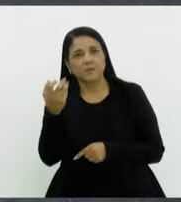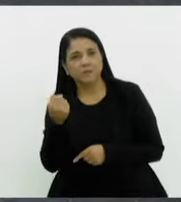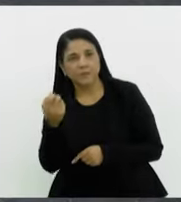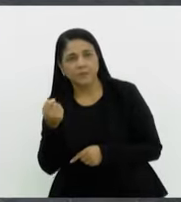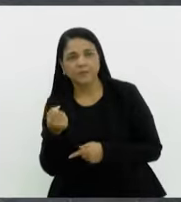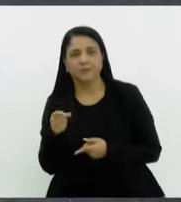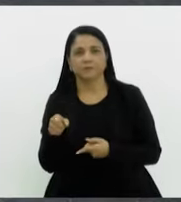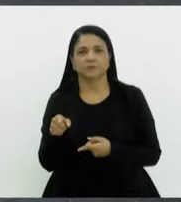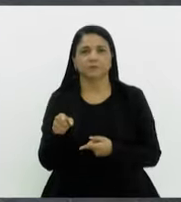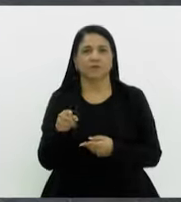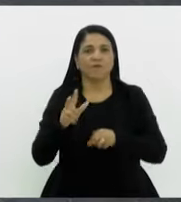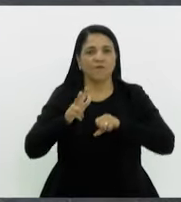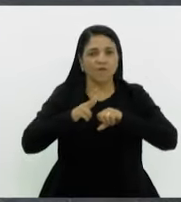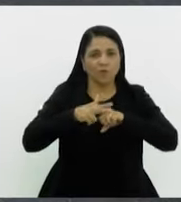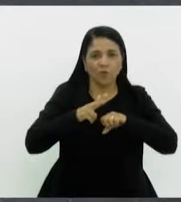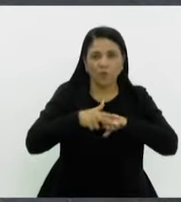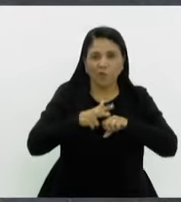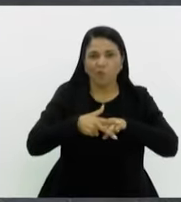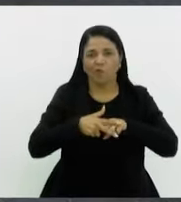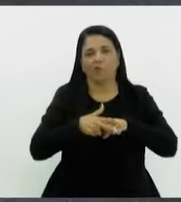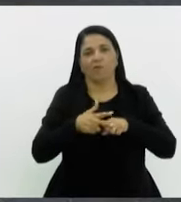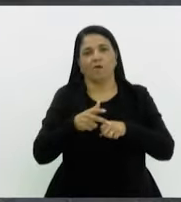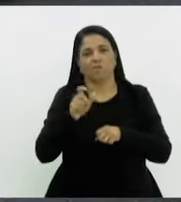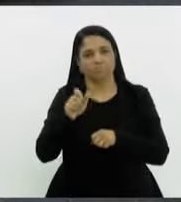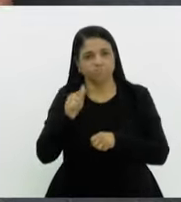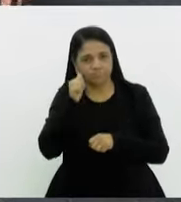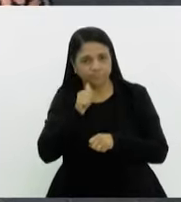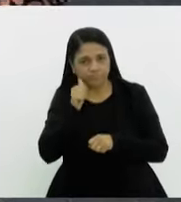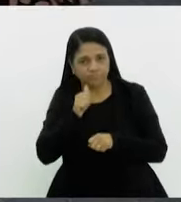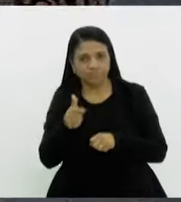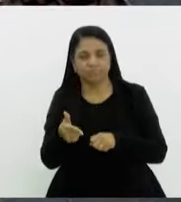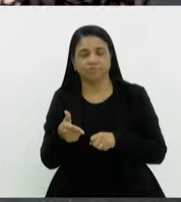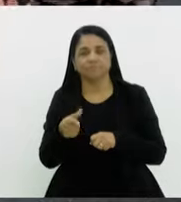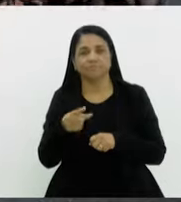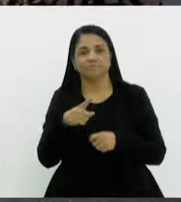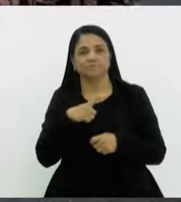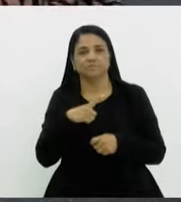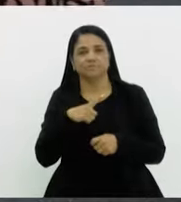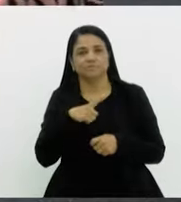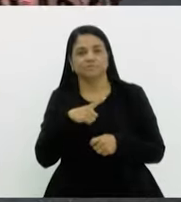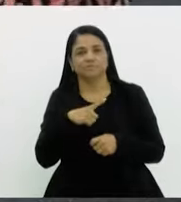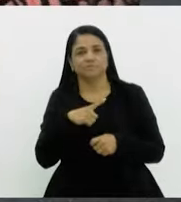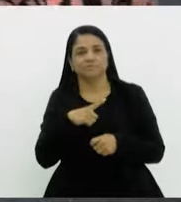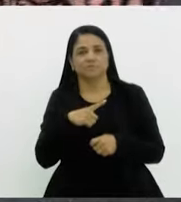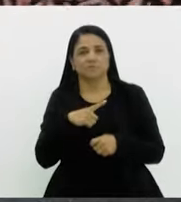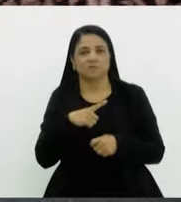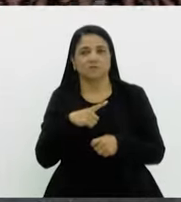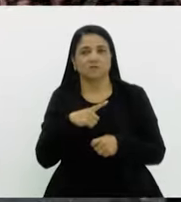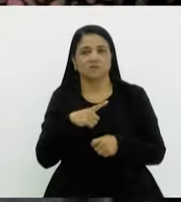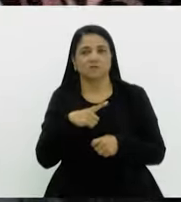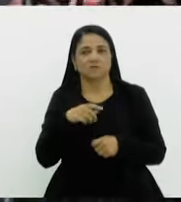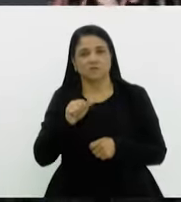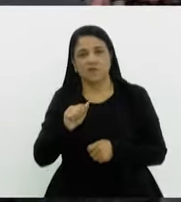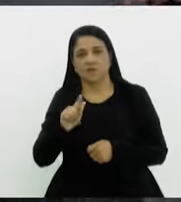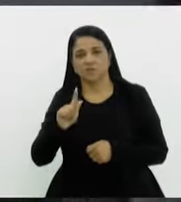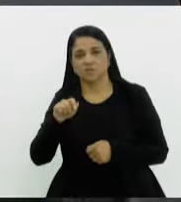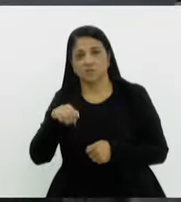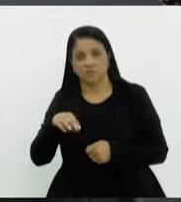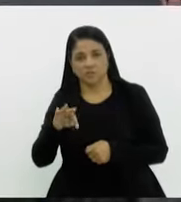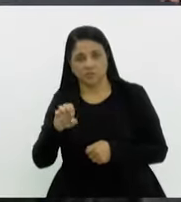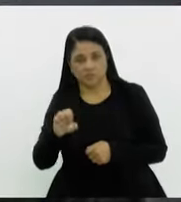pensionistas, viúvas, senhor presidente, que tiveram aí esses agentes da segurança